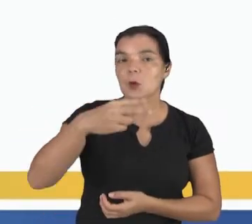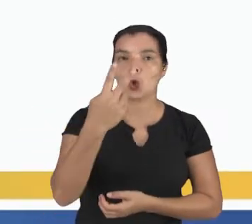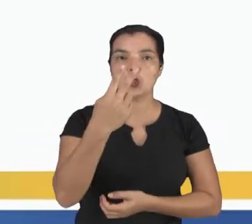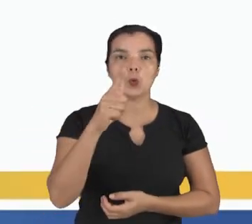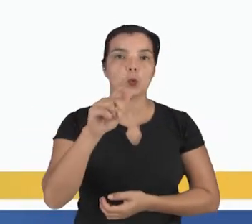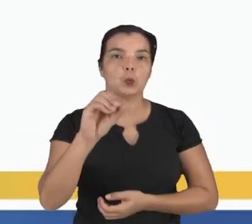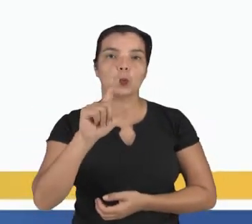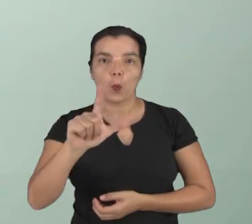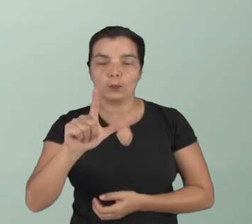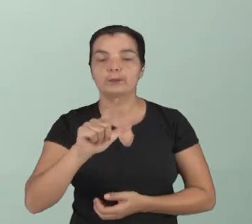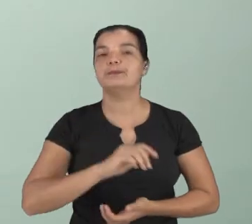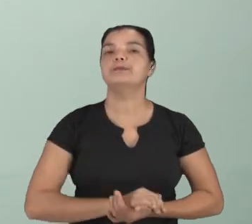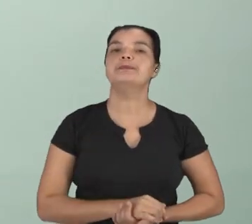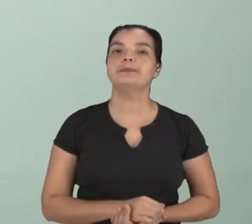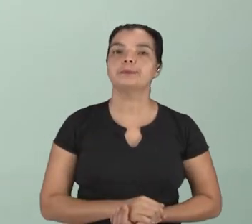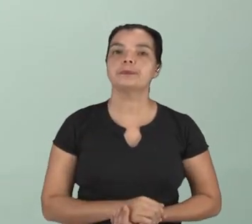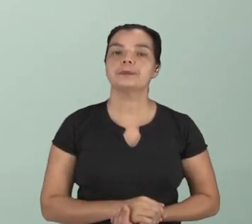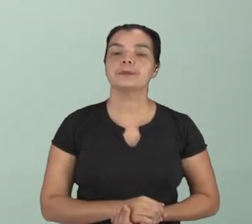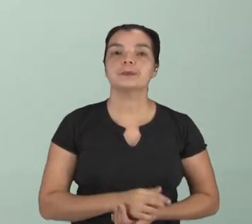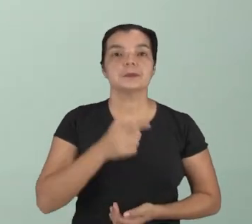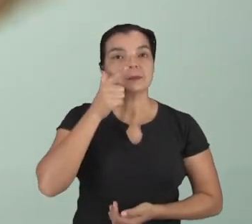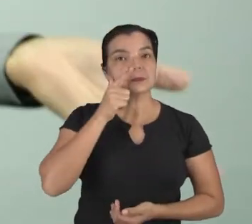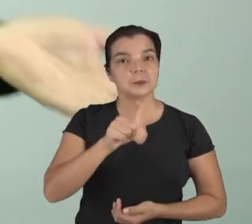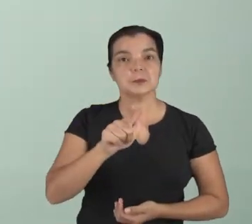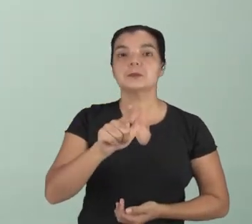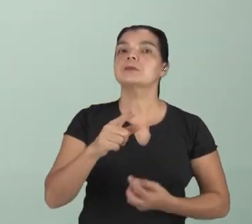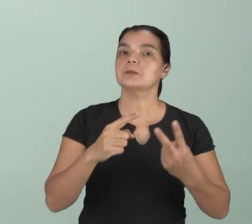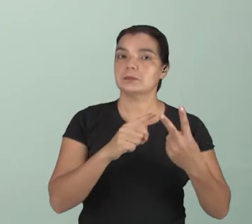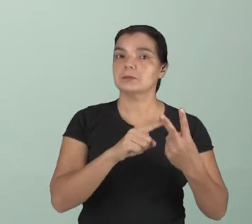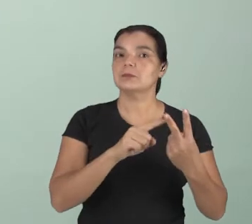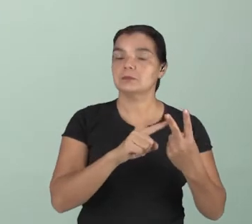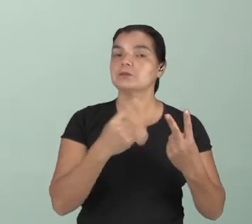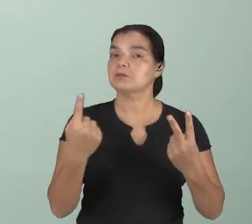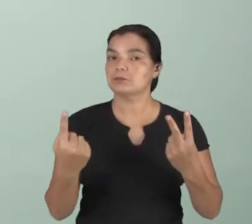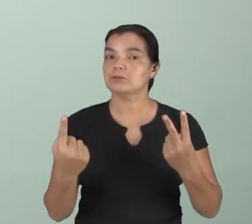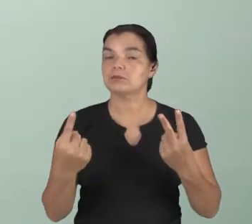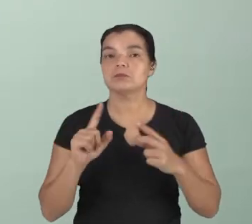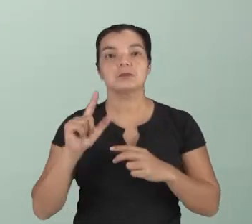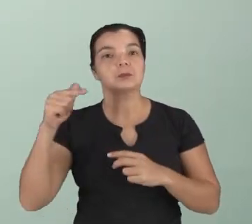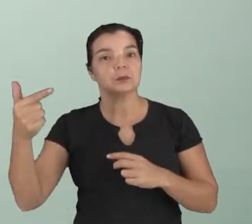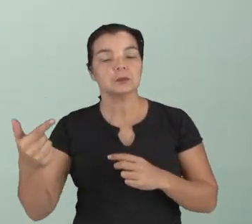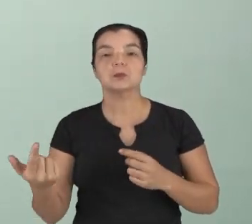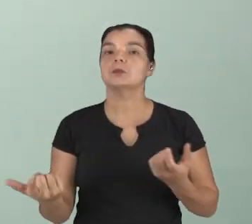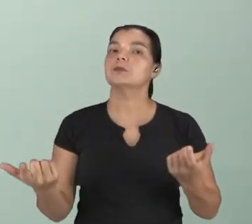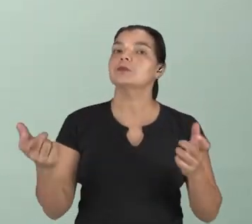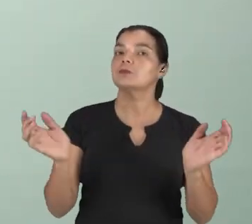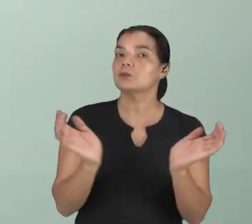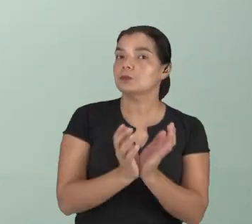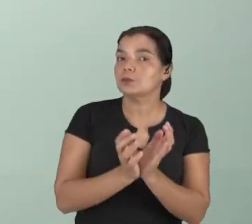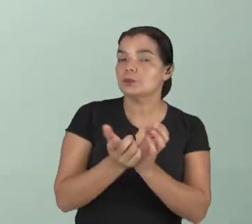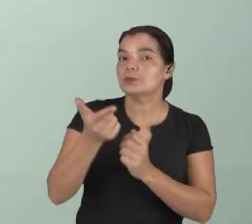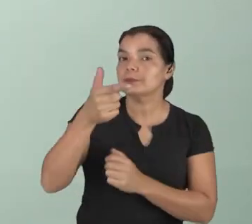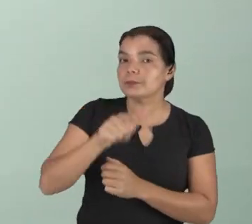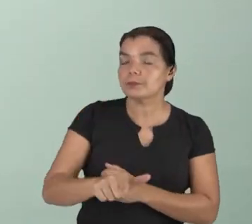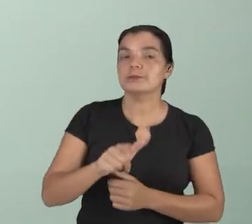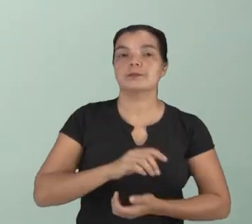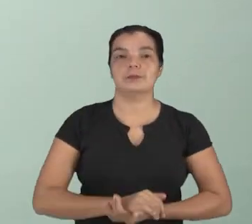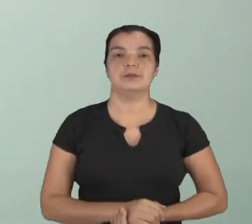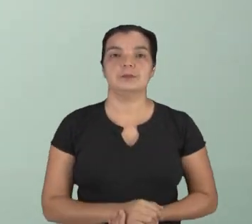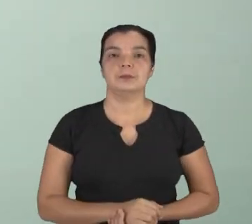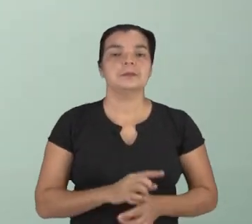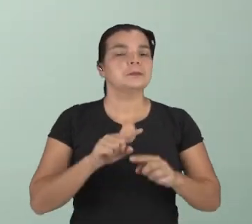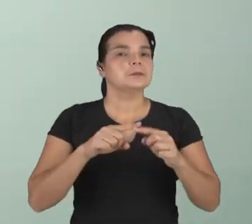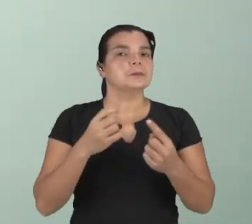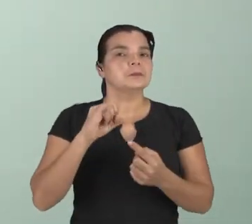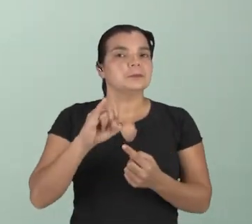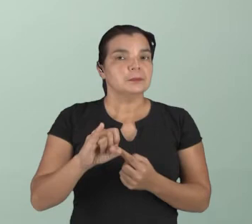gols. Quem ganhar 2 gols, uma cerca sai, a outra entra. Um time sai e o outro entra. Mas